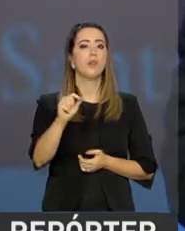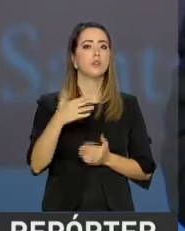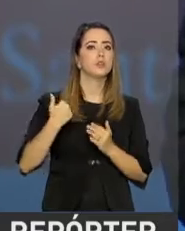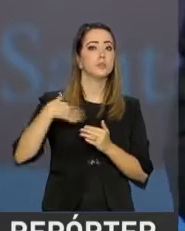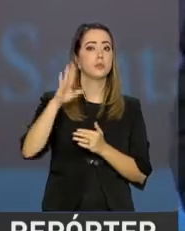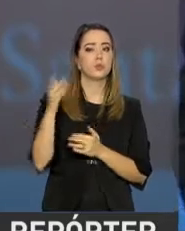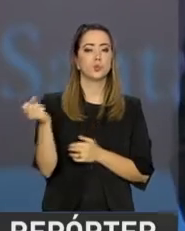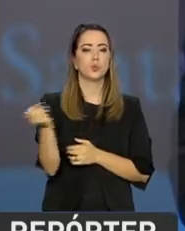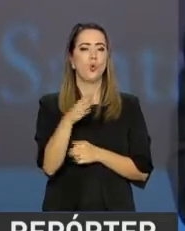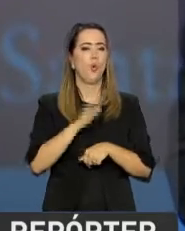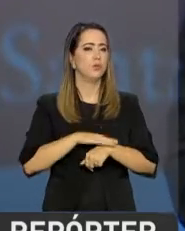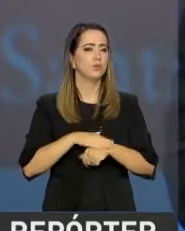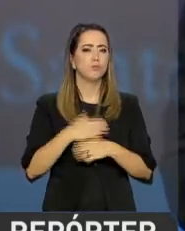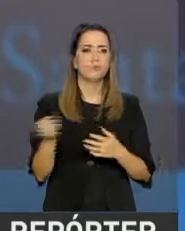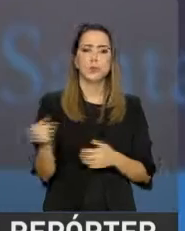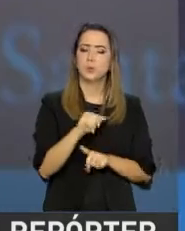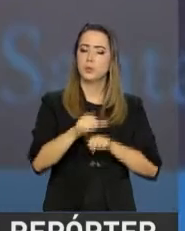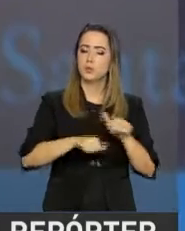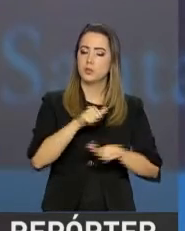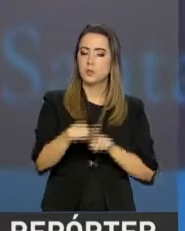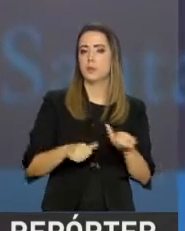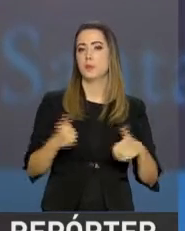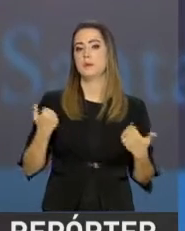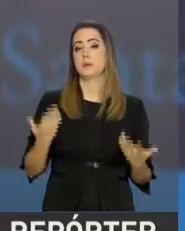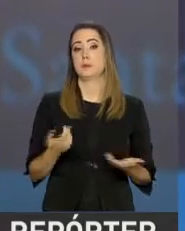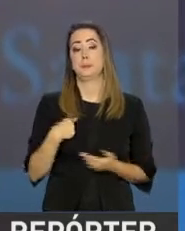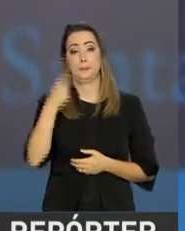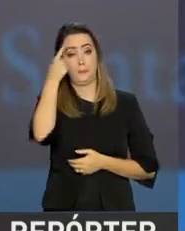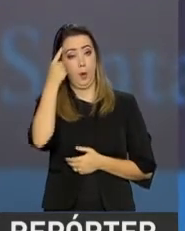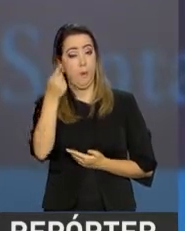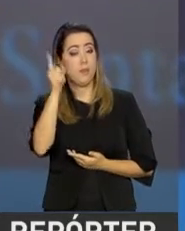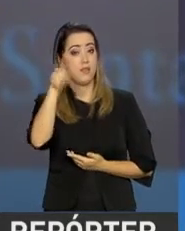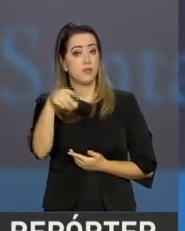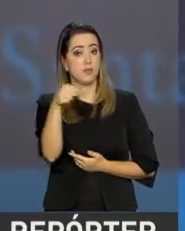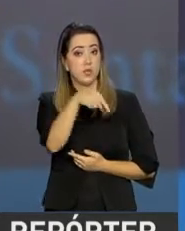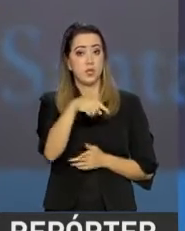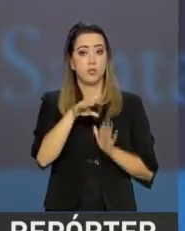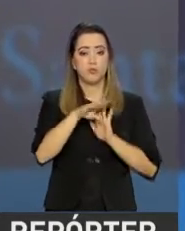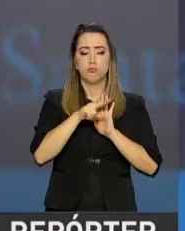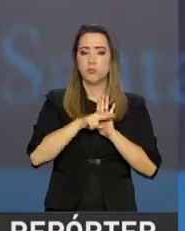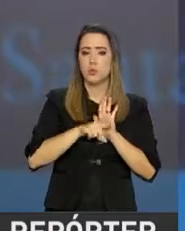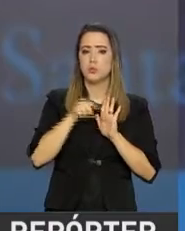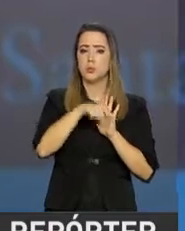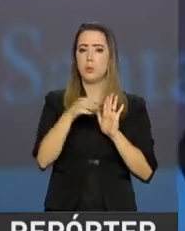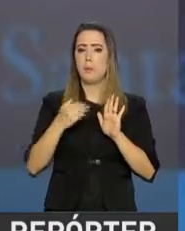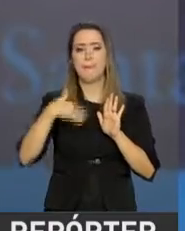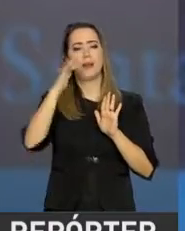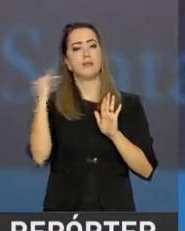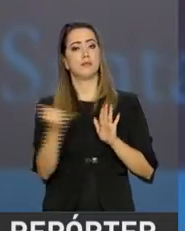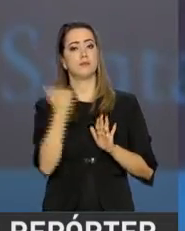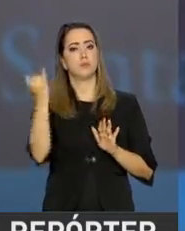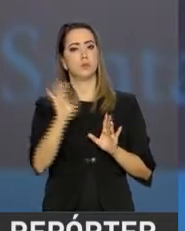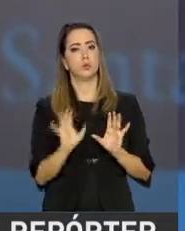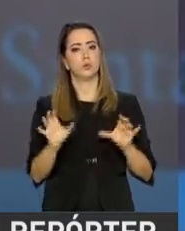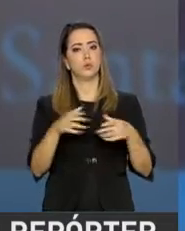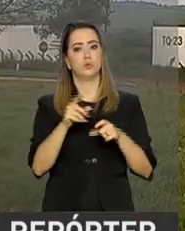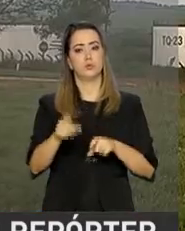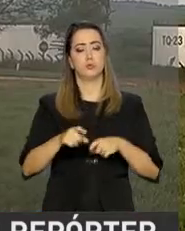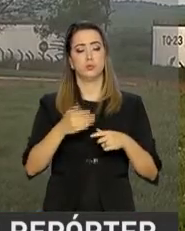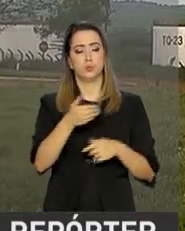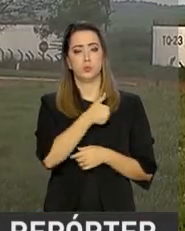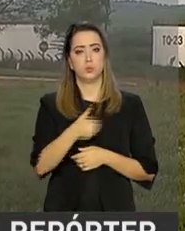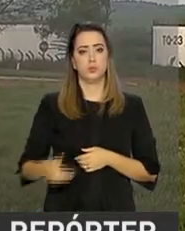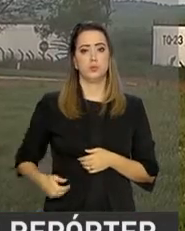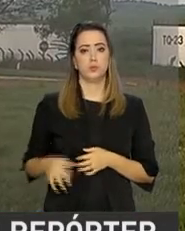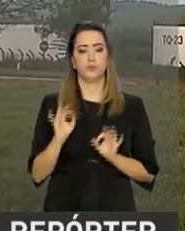agência de modernização eu penso que o renova mil e todos os atos será um dos mais importantes que este governo partiu